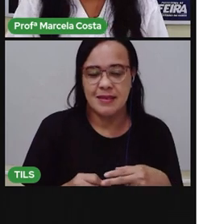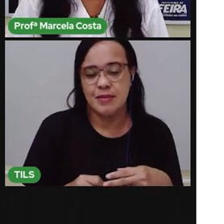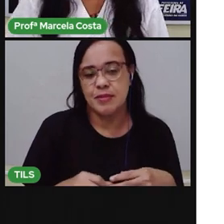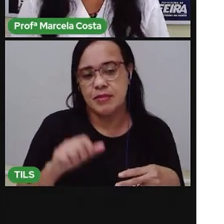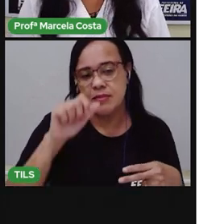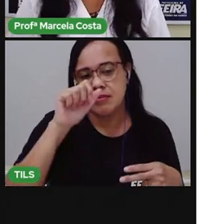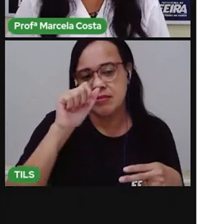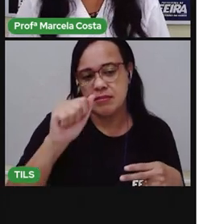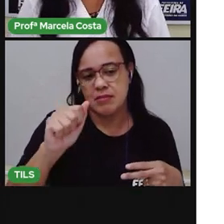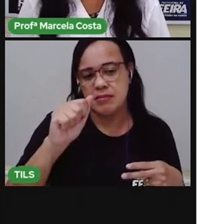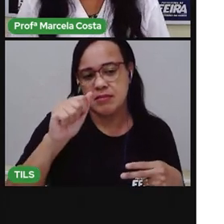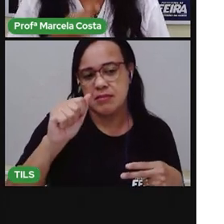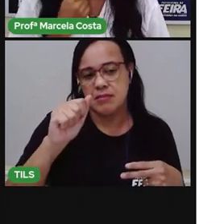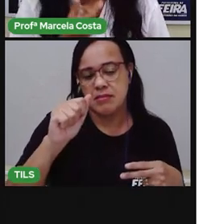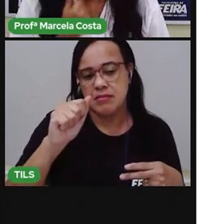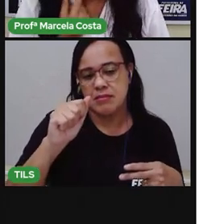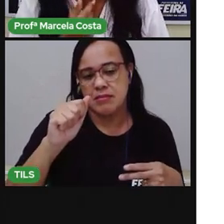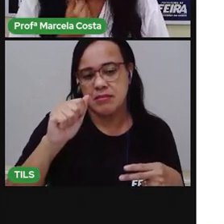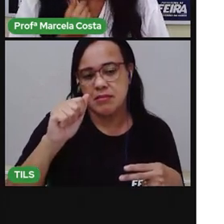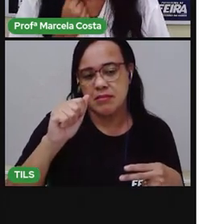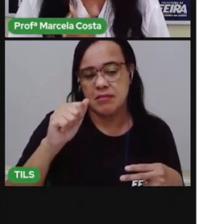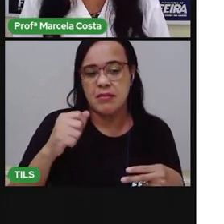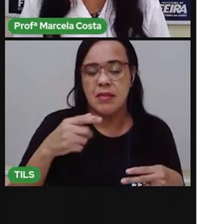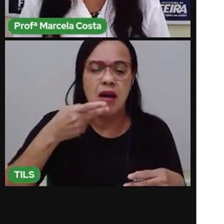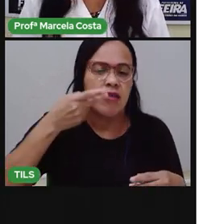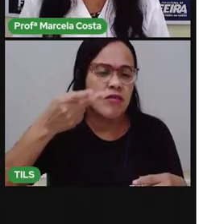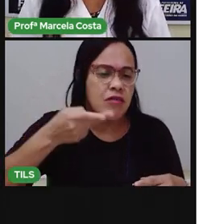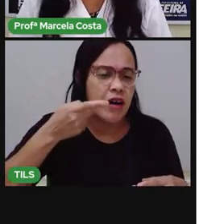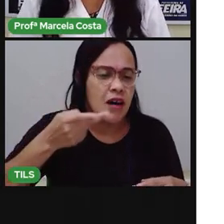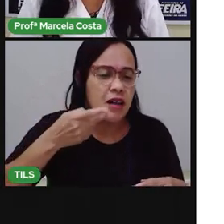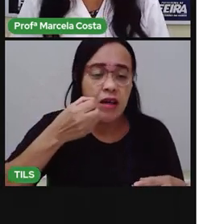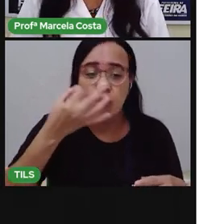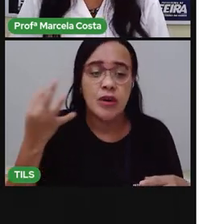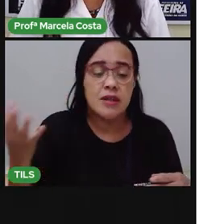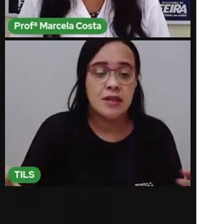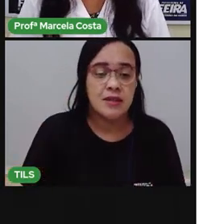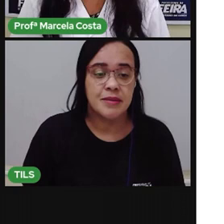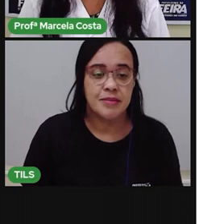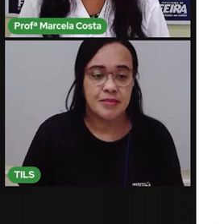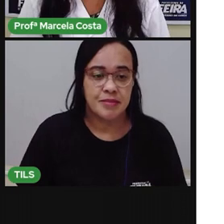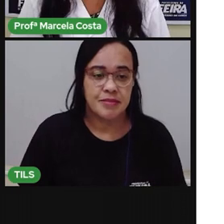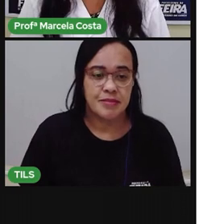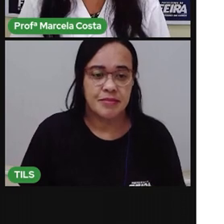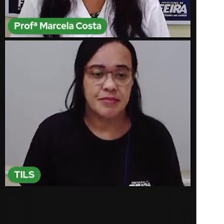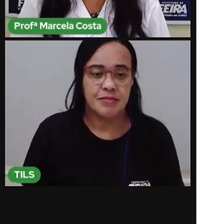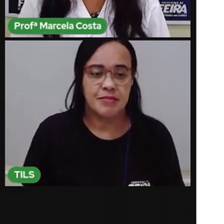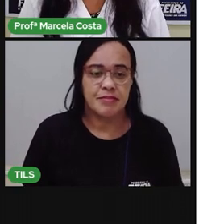Açúcar. Quantas vezes você abre a boca para falar ela?